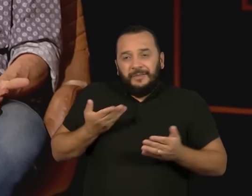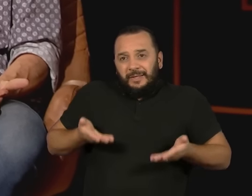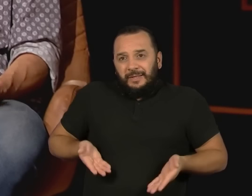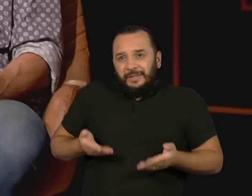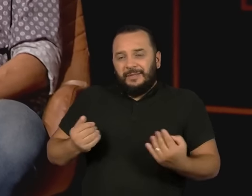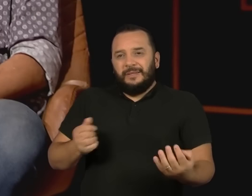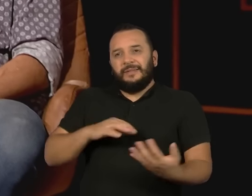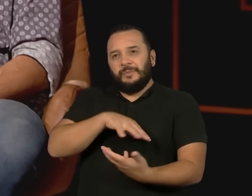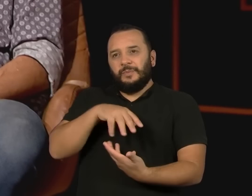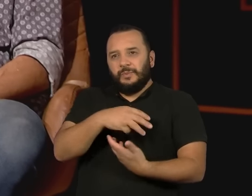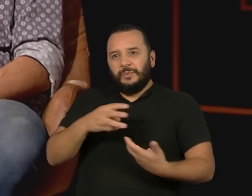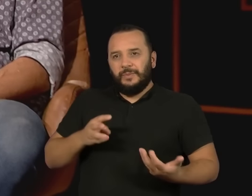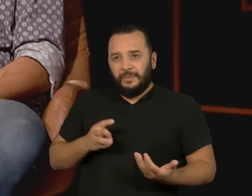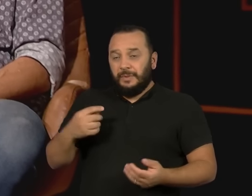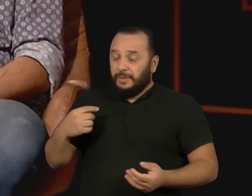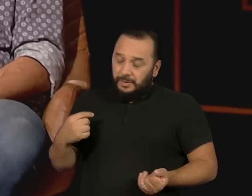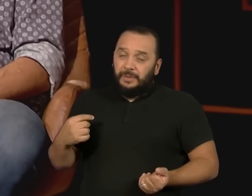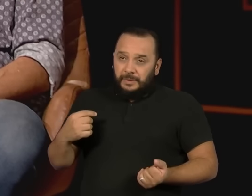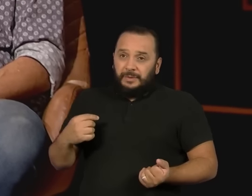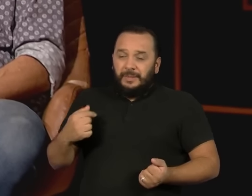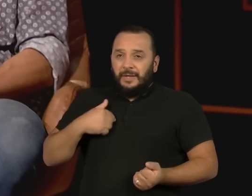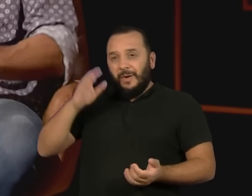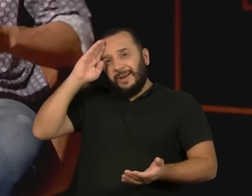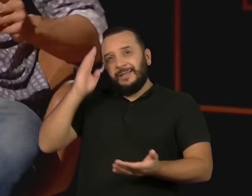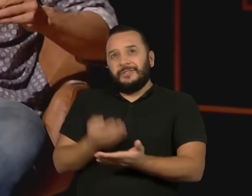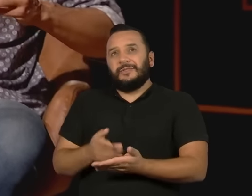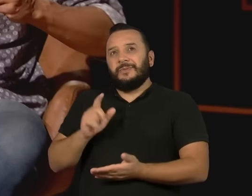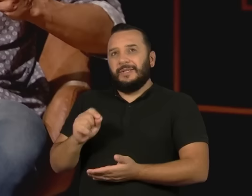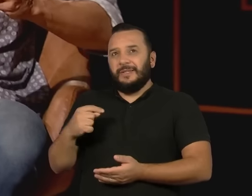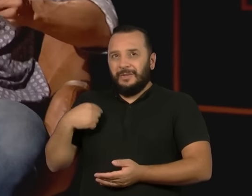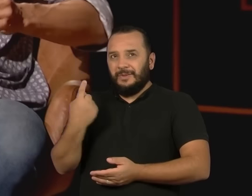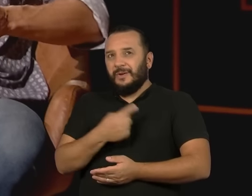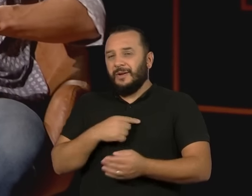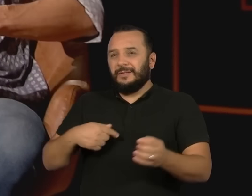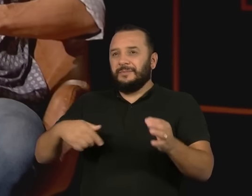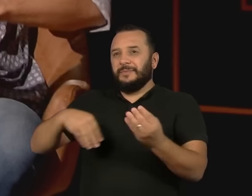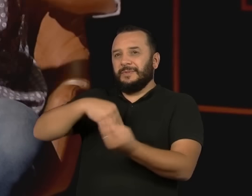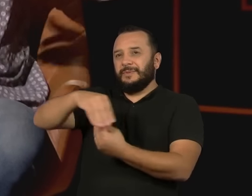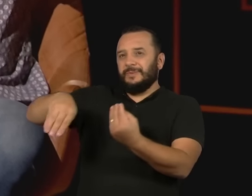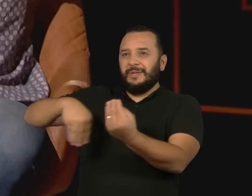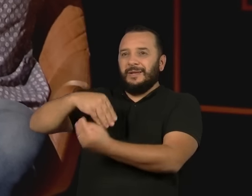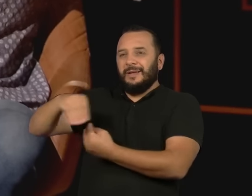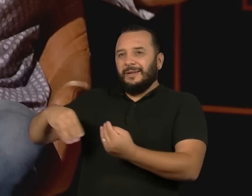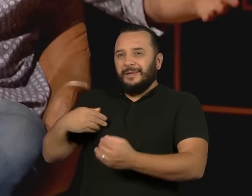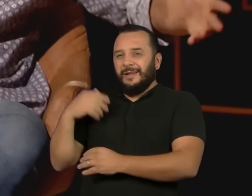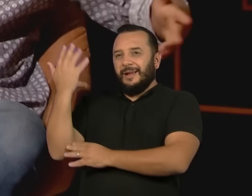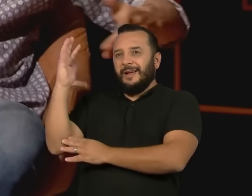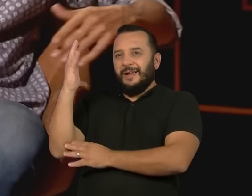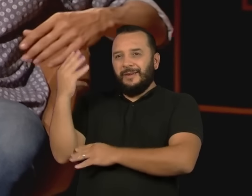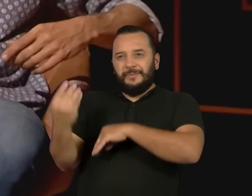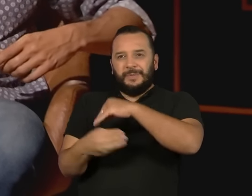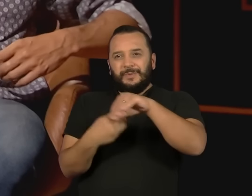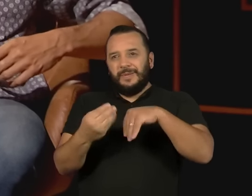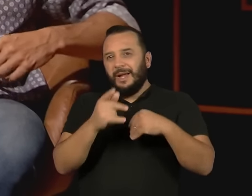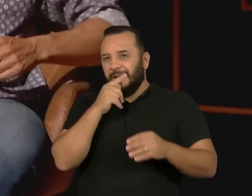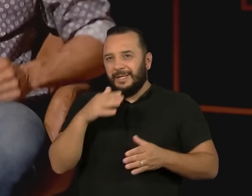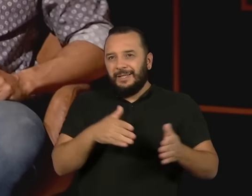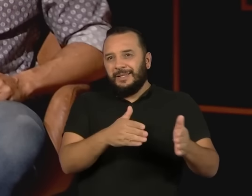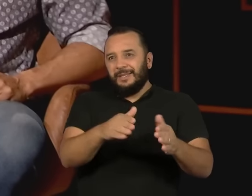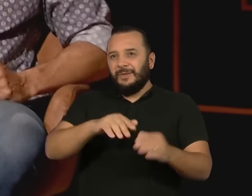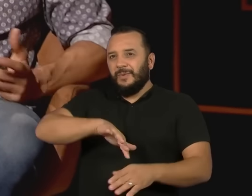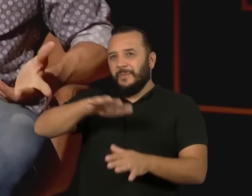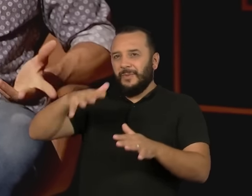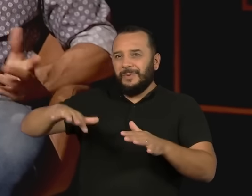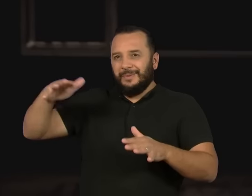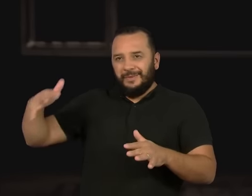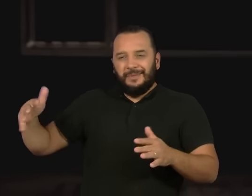quanto humanidade, né, que o grande barato é a gente se misturar com a árvore, com o rio, com a montanha,